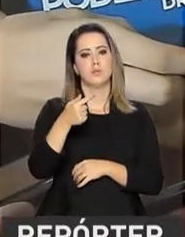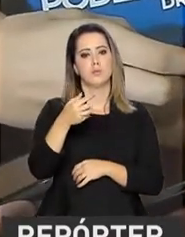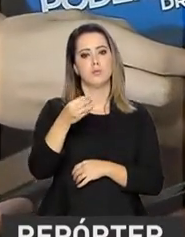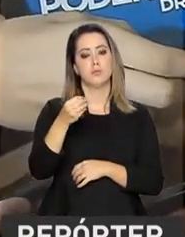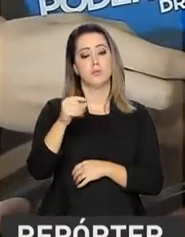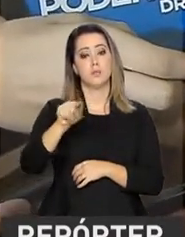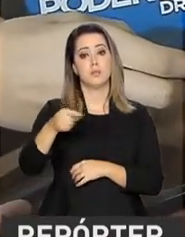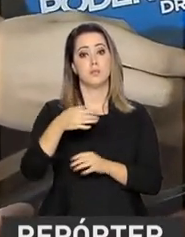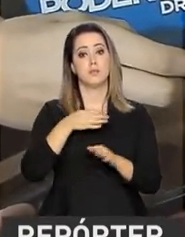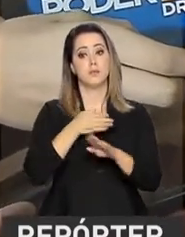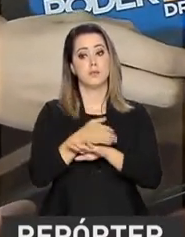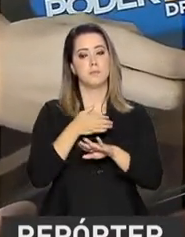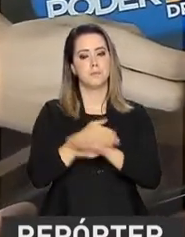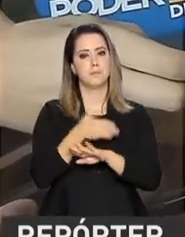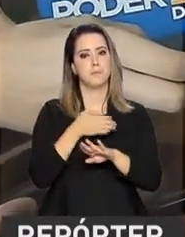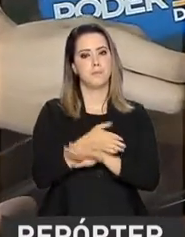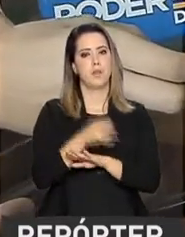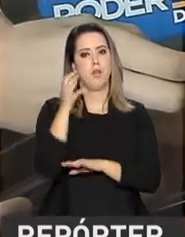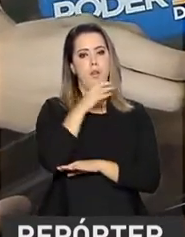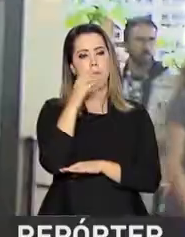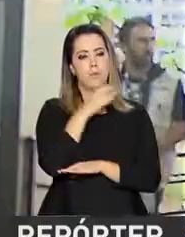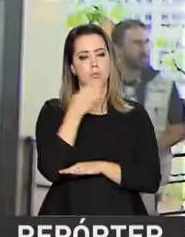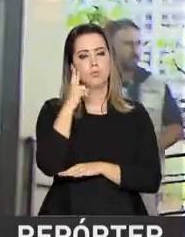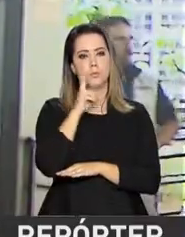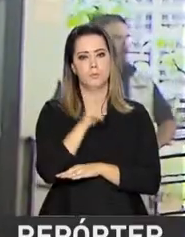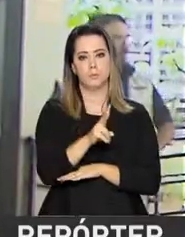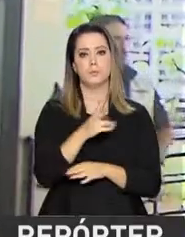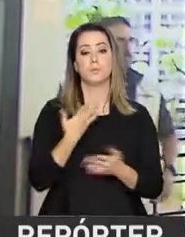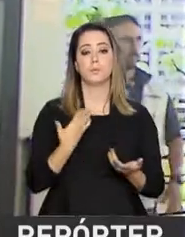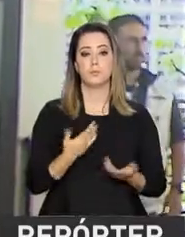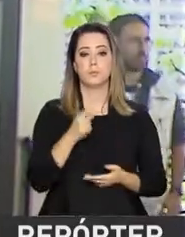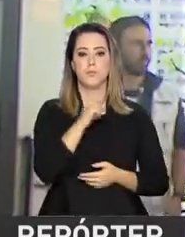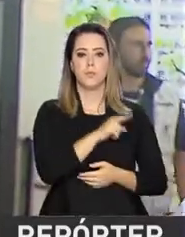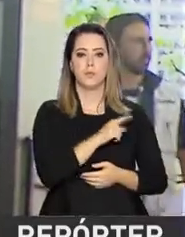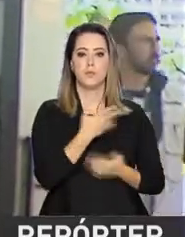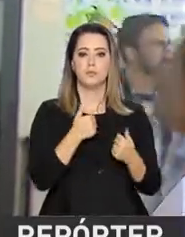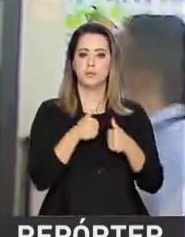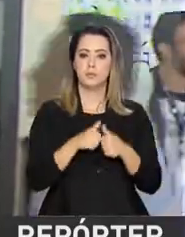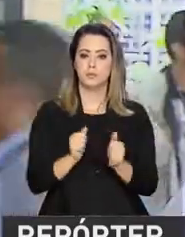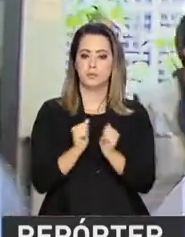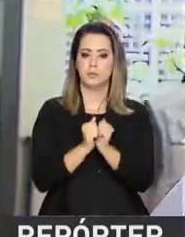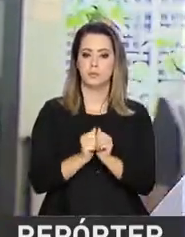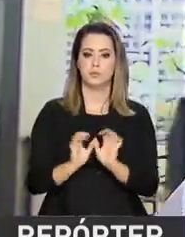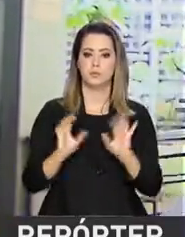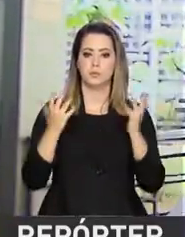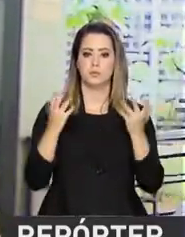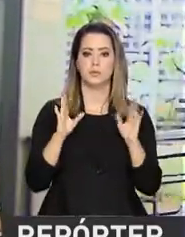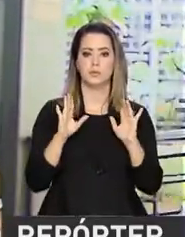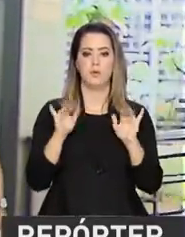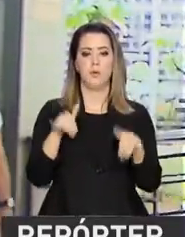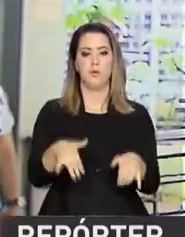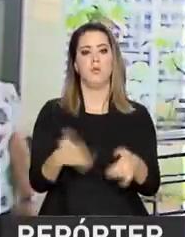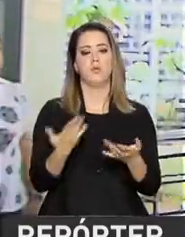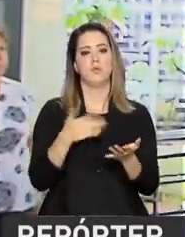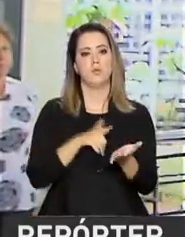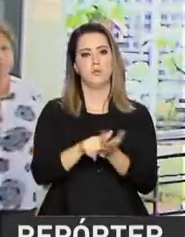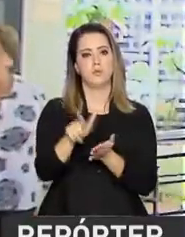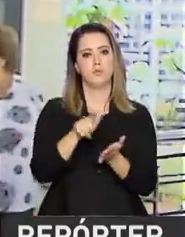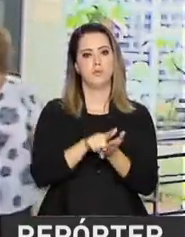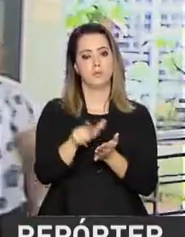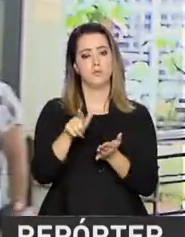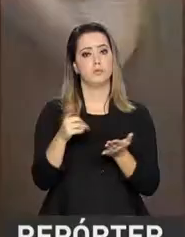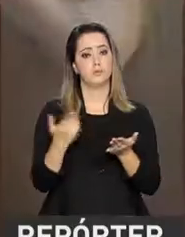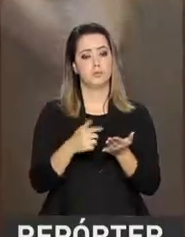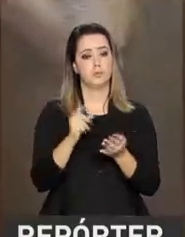acessos rapidamente para raimundo presente na cerimônia que marca o fim da versão impressa do diário oficial